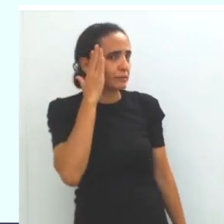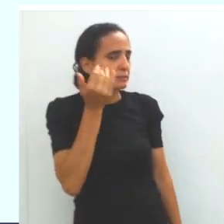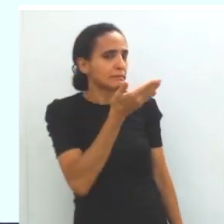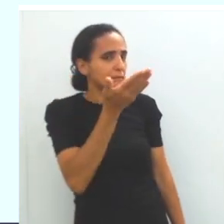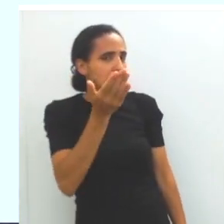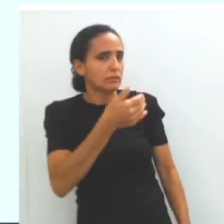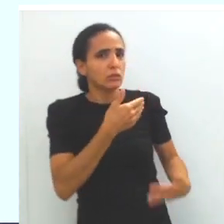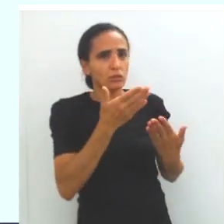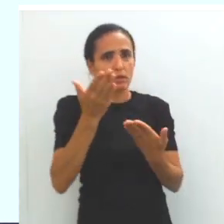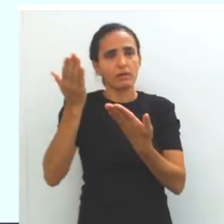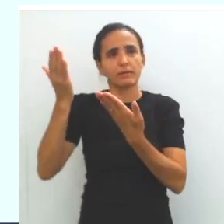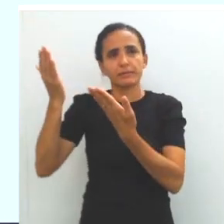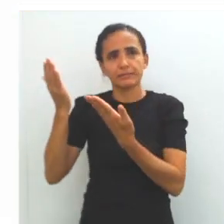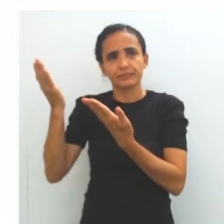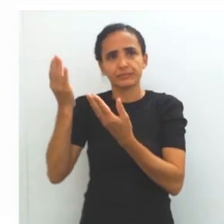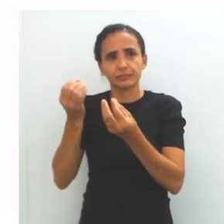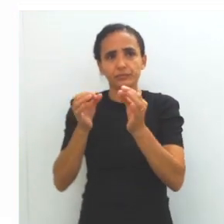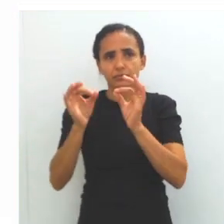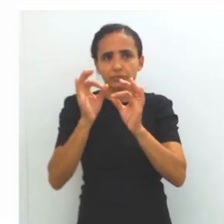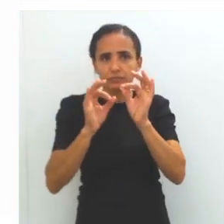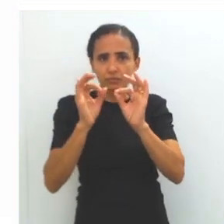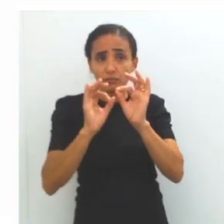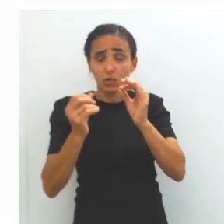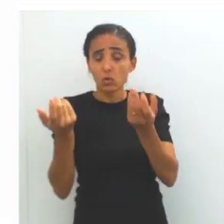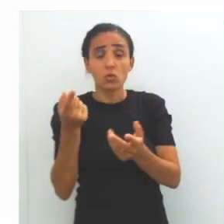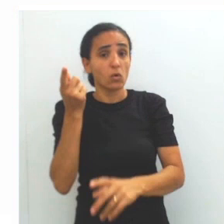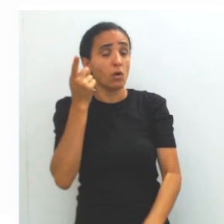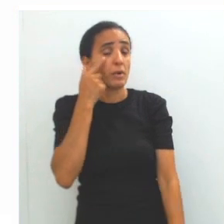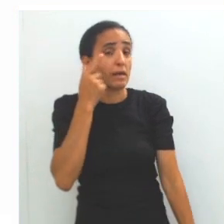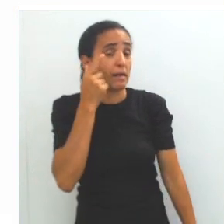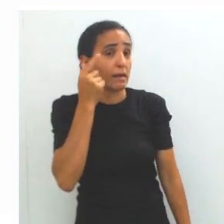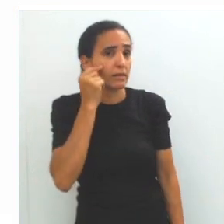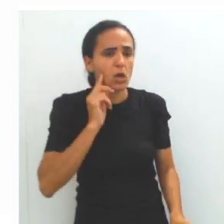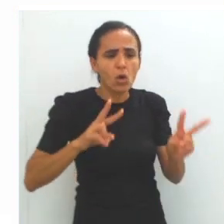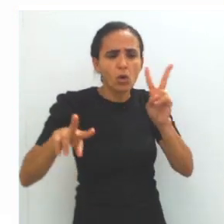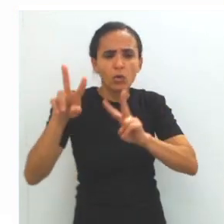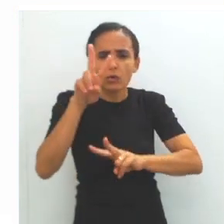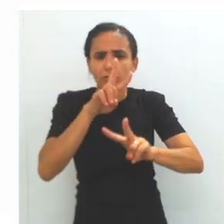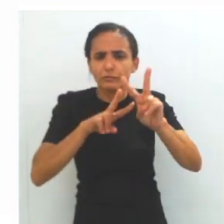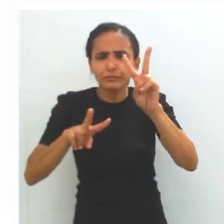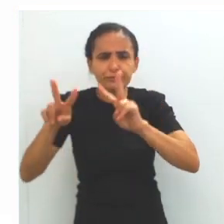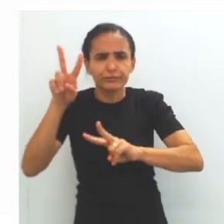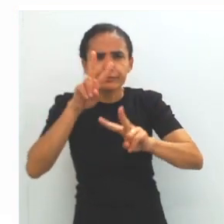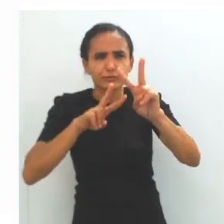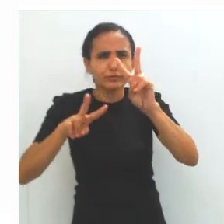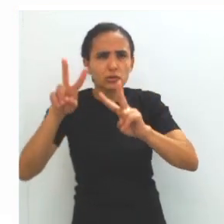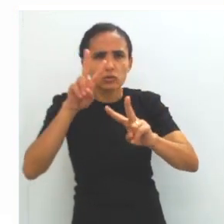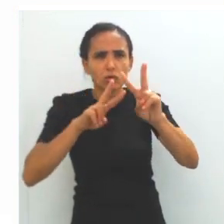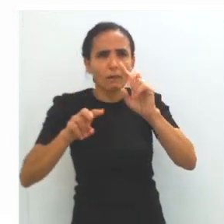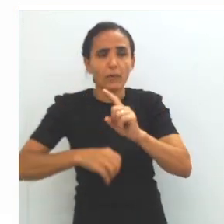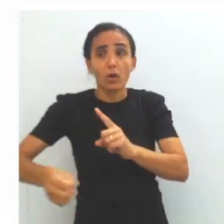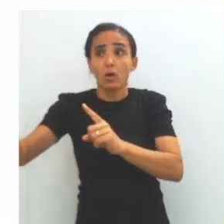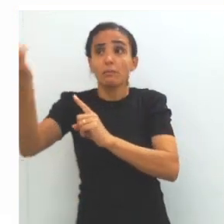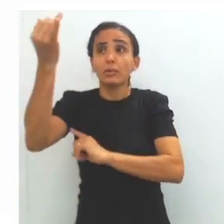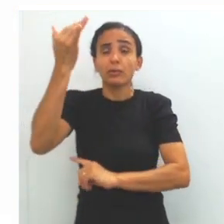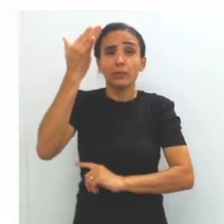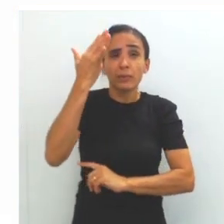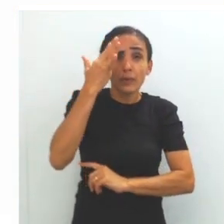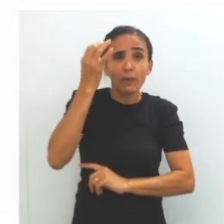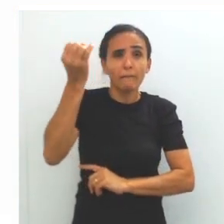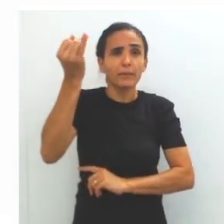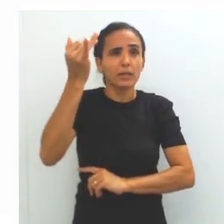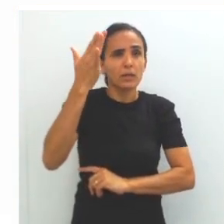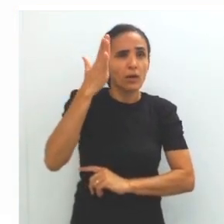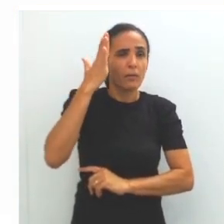Então, vejam só comigo a imagem. A imagem na retina é transformada em impulso